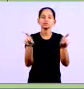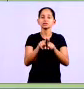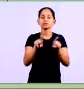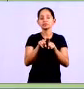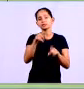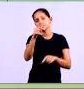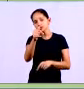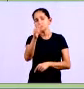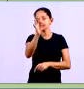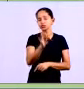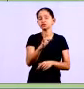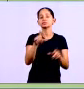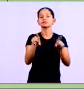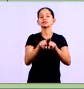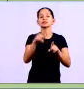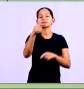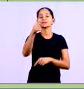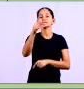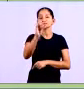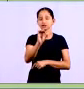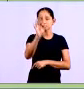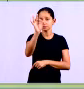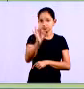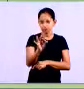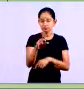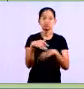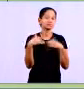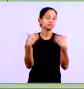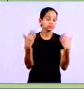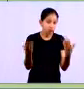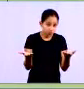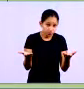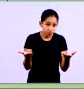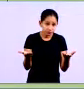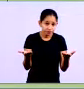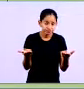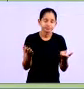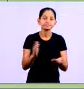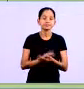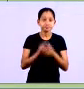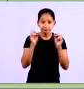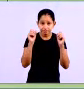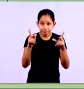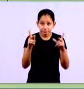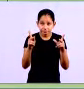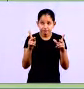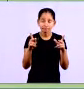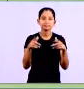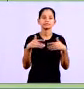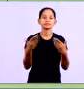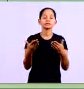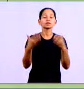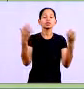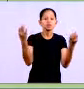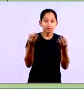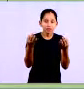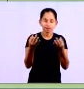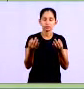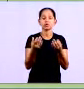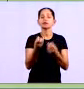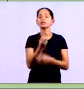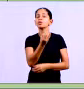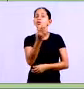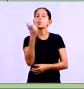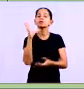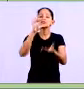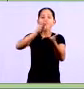provavelmente, o fisco de Rondônia vai cobrar mais R$100. Correto? Então, assim, quanto que vale a